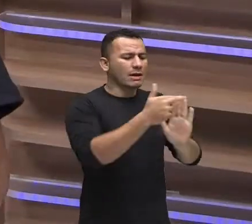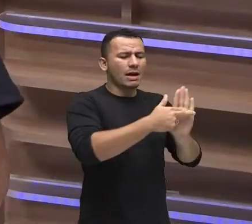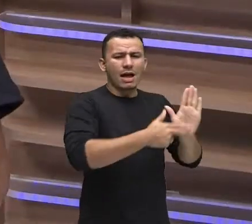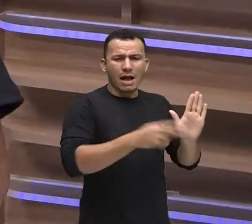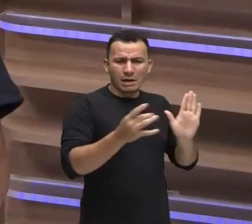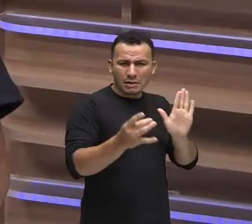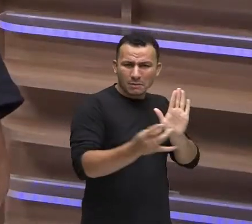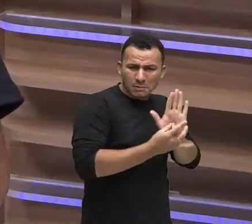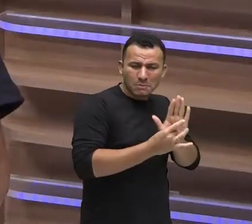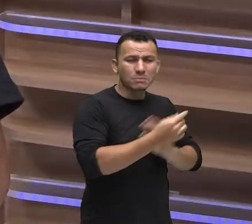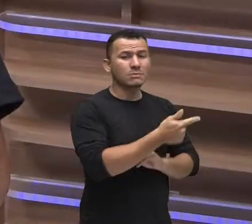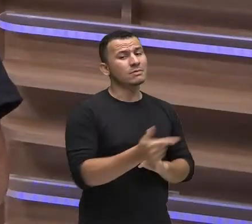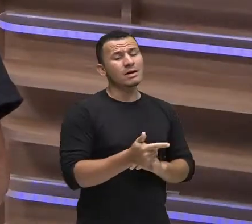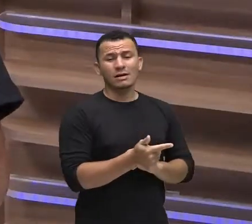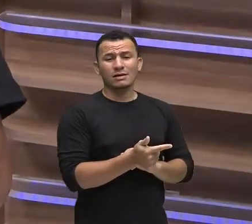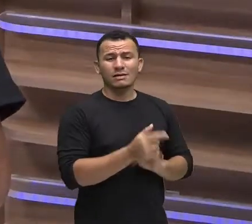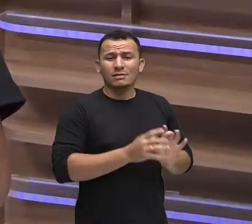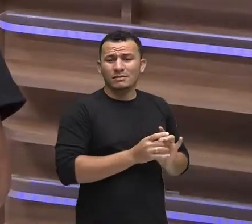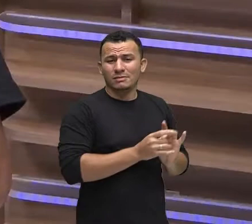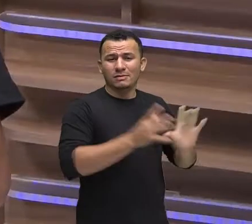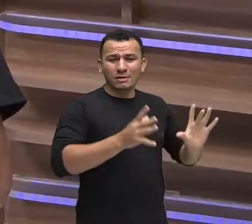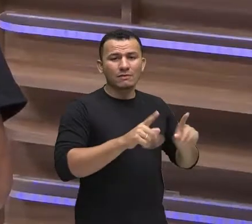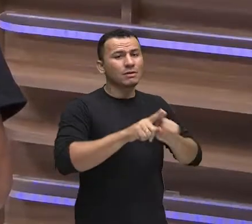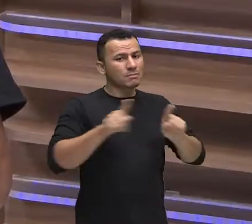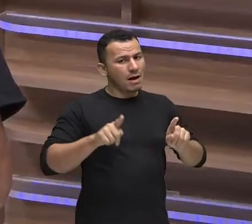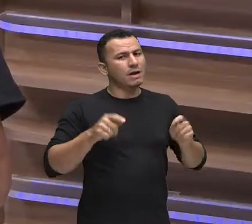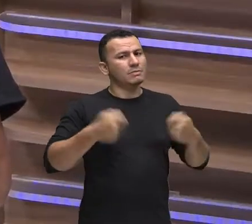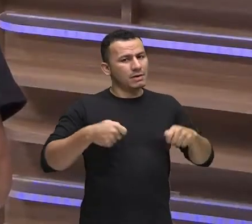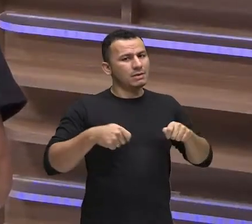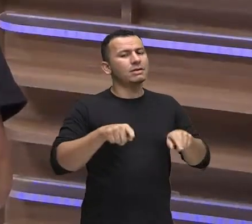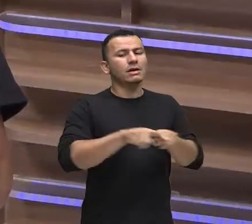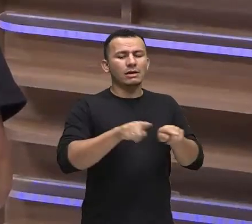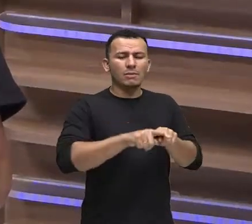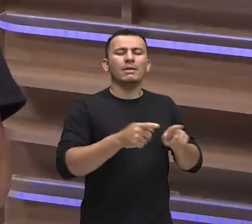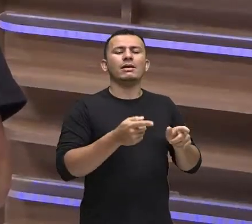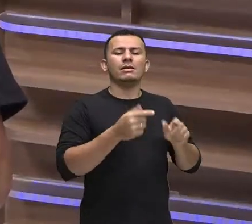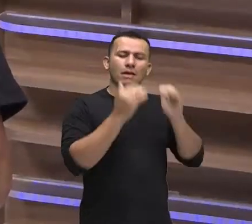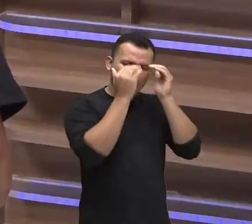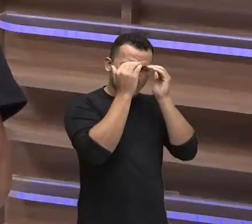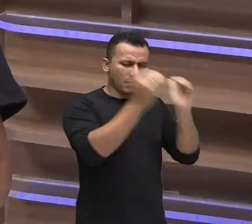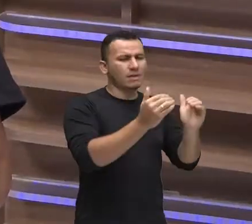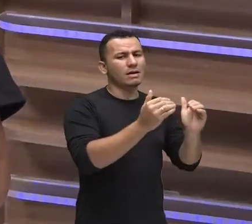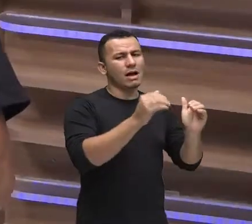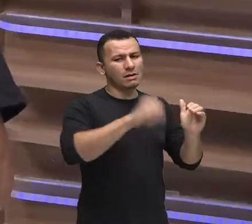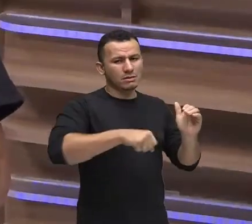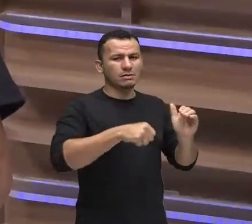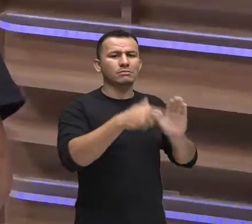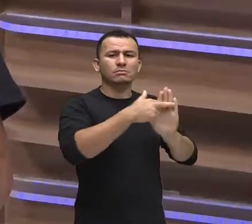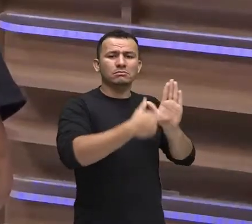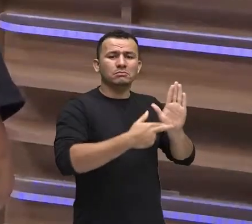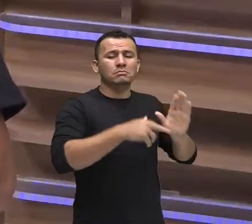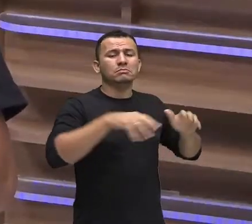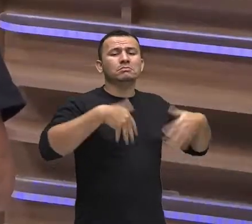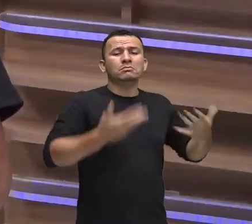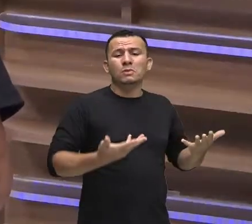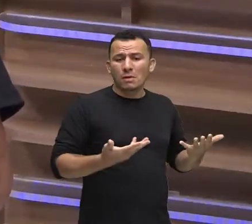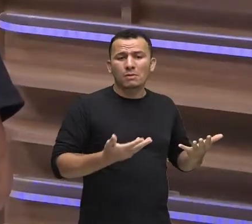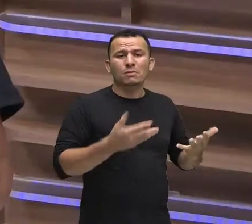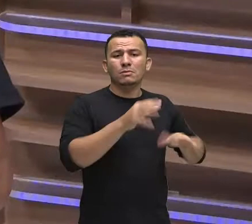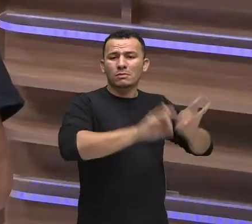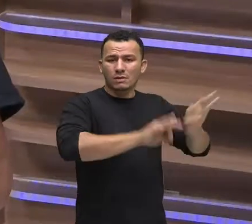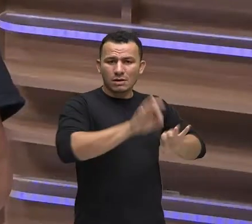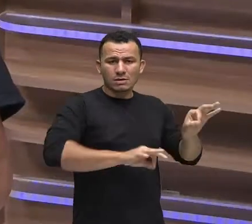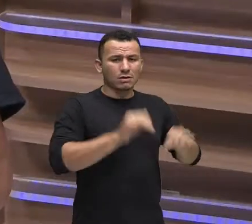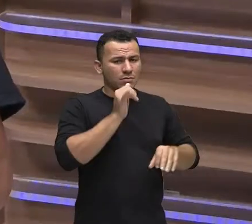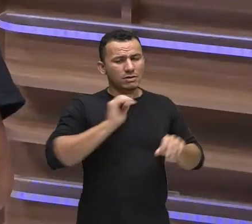ter. Mas eu também vou precisar exercitar os valores que vão estar presentes lá no campo,